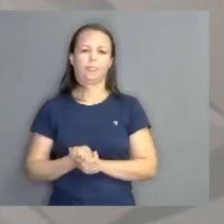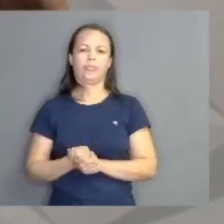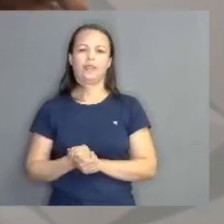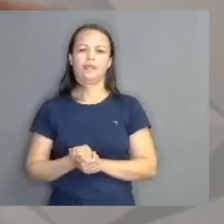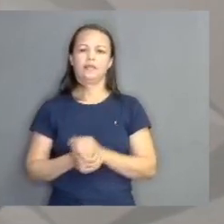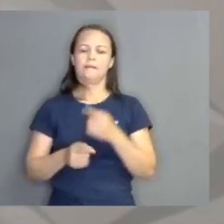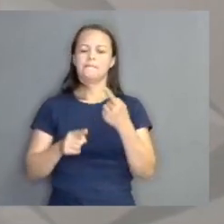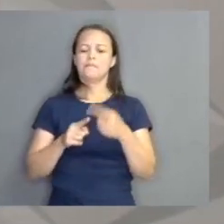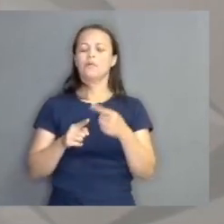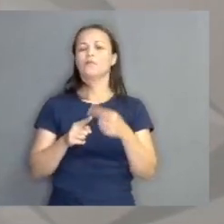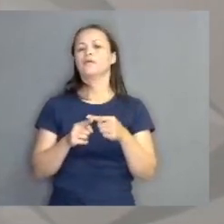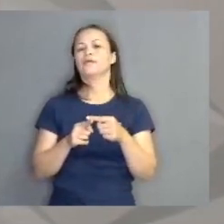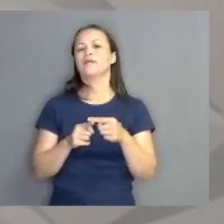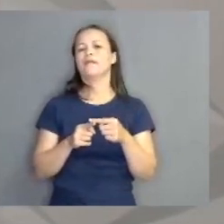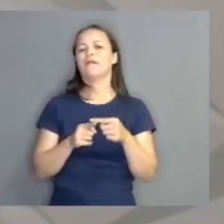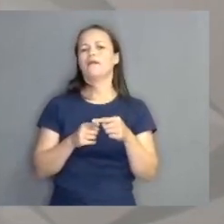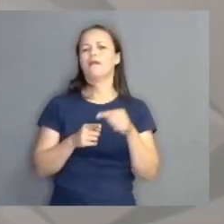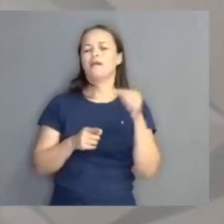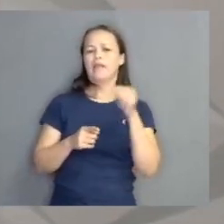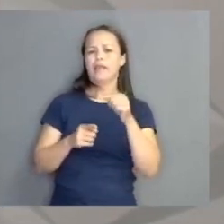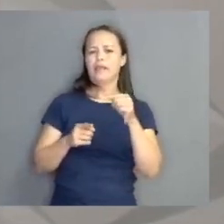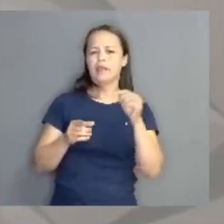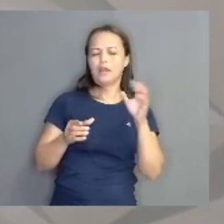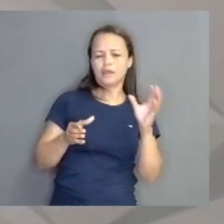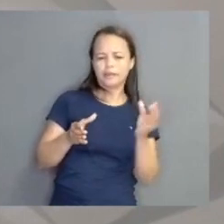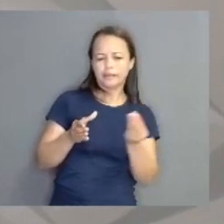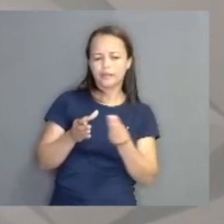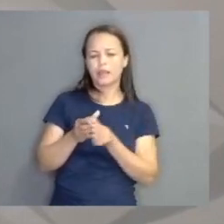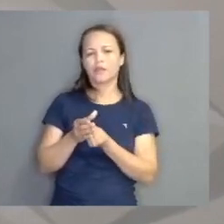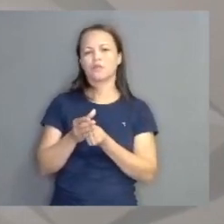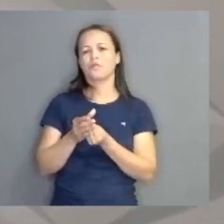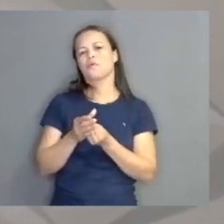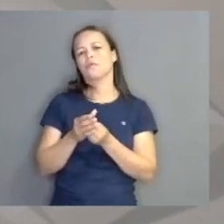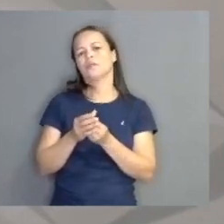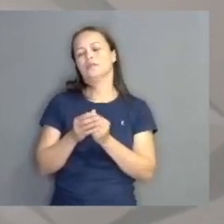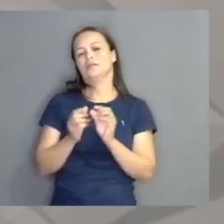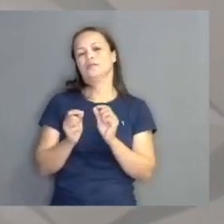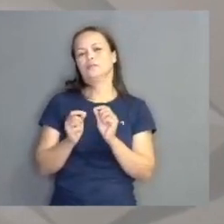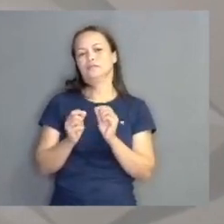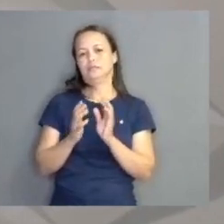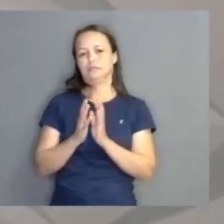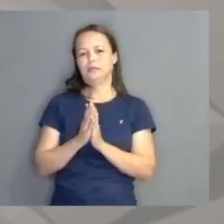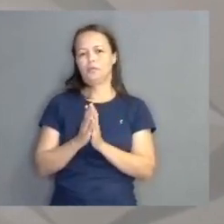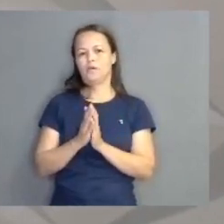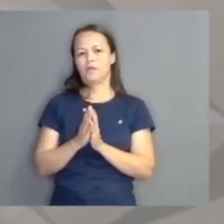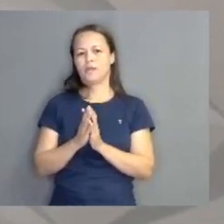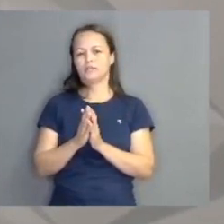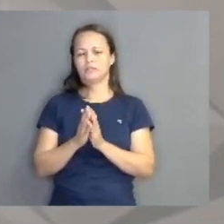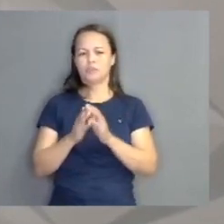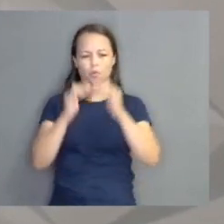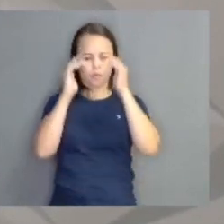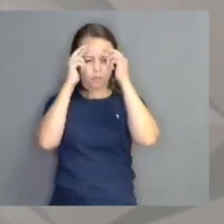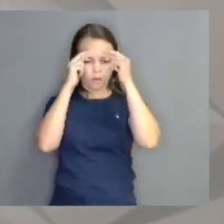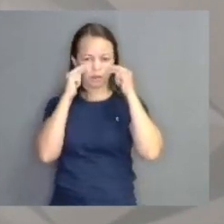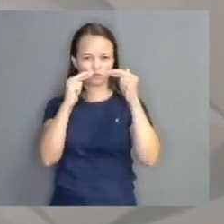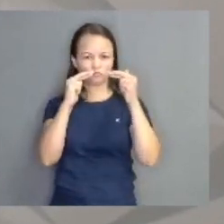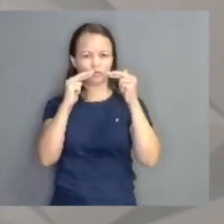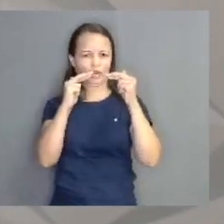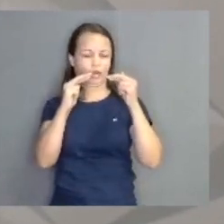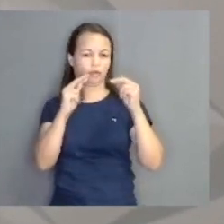abriga, é ele que acolhe. Obviamente existia um respeito muito grande. Ninguém poderia olhar nos olhos de um